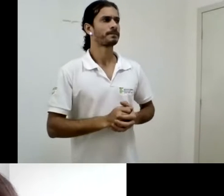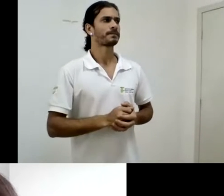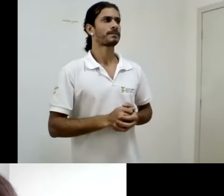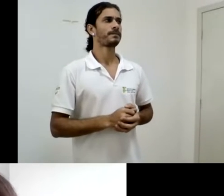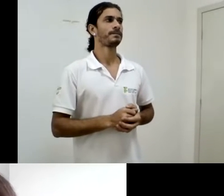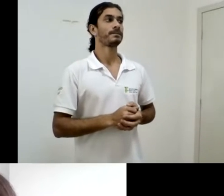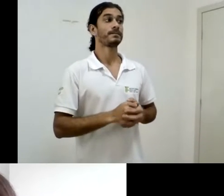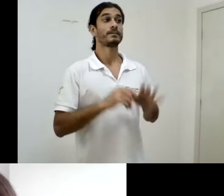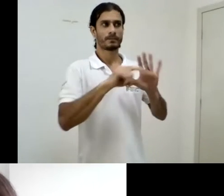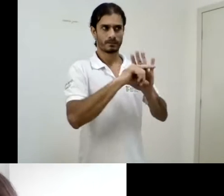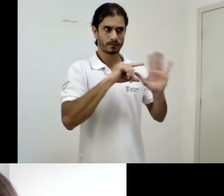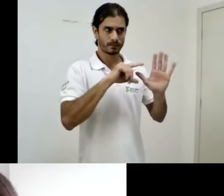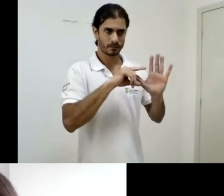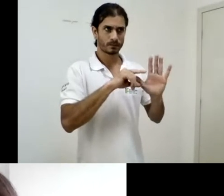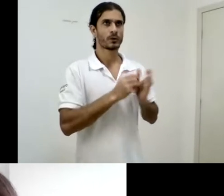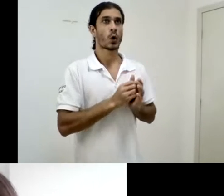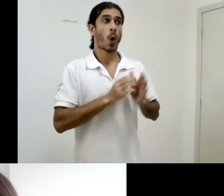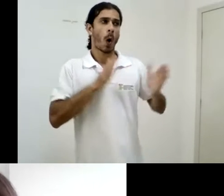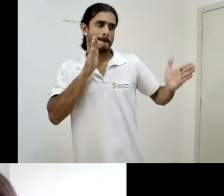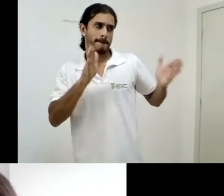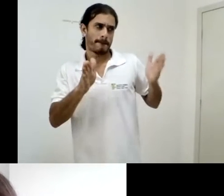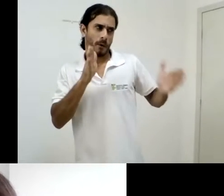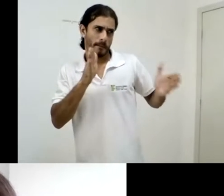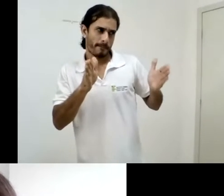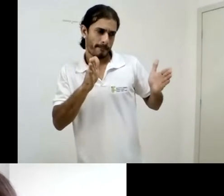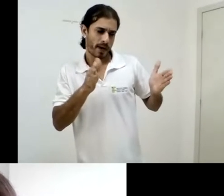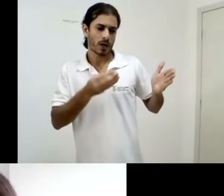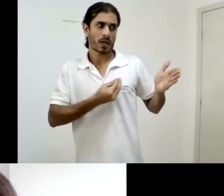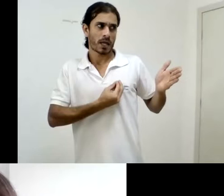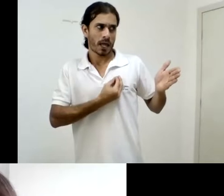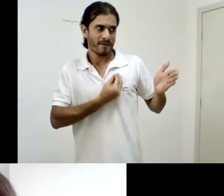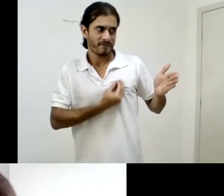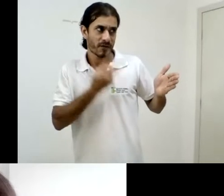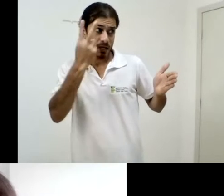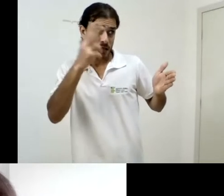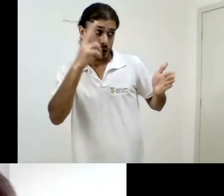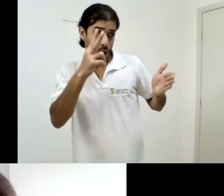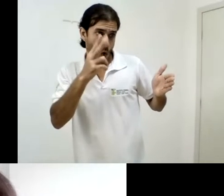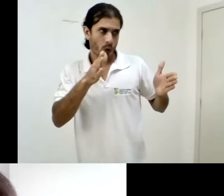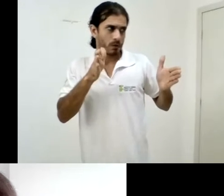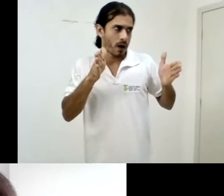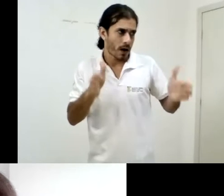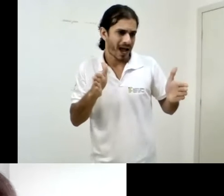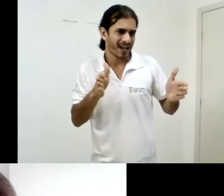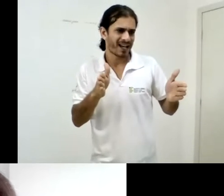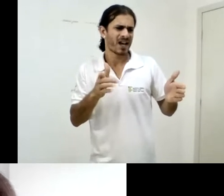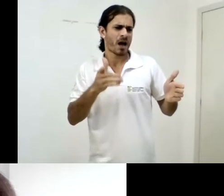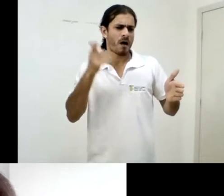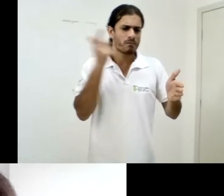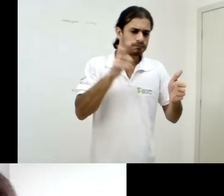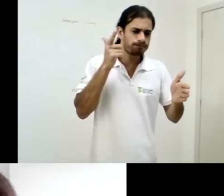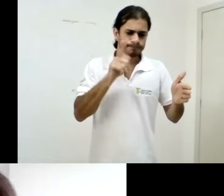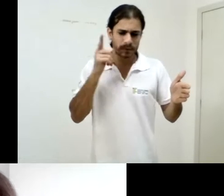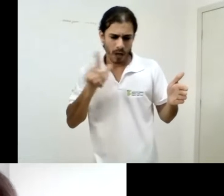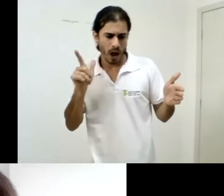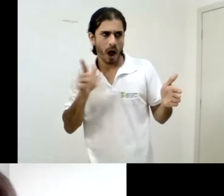o período do contexto histórico da vida humana e as pesquisas já estabelecidas devem ser consideradas como um fator